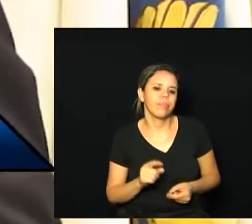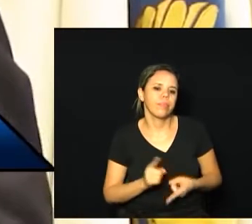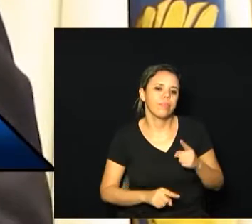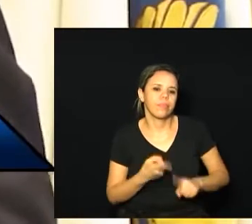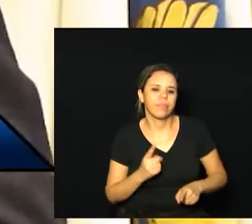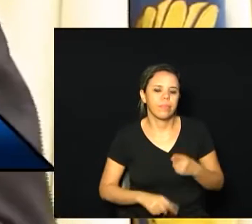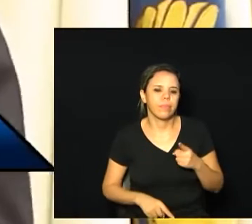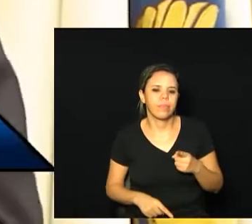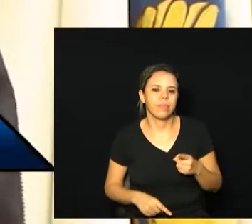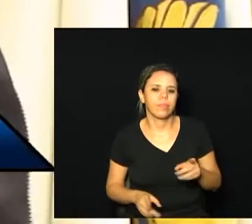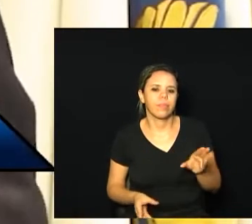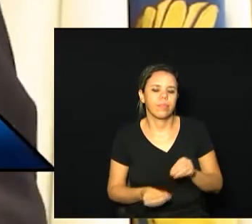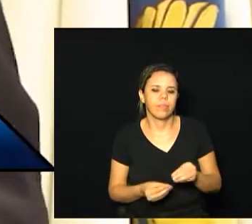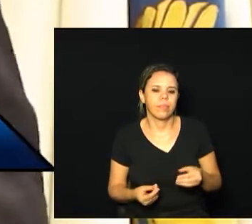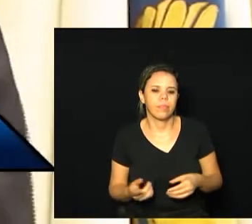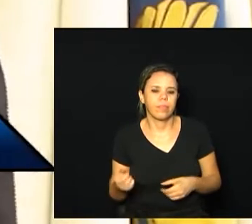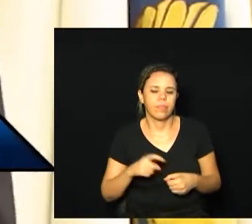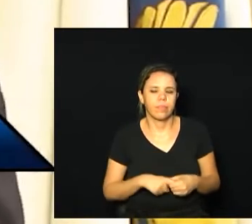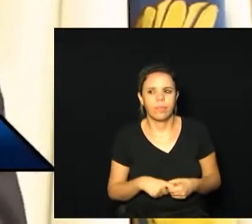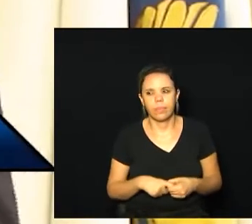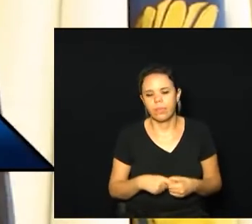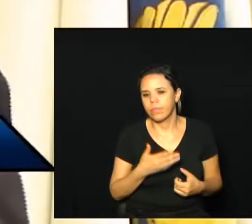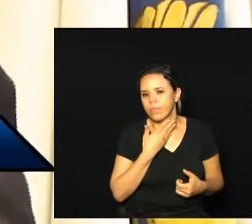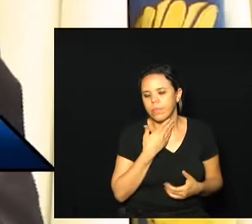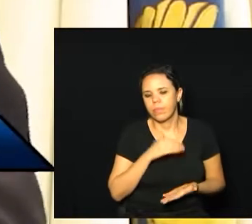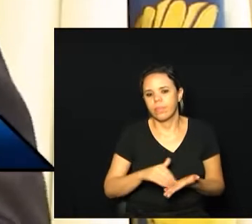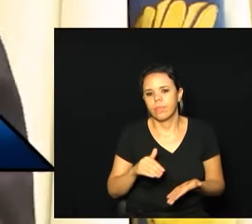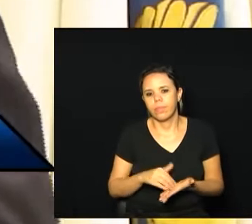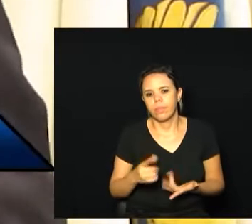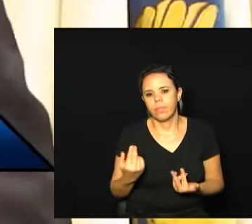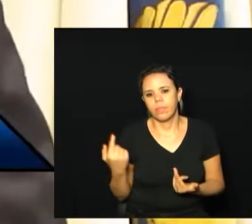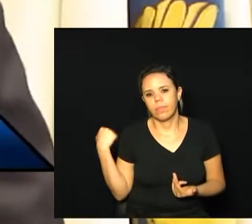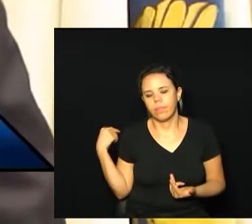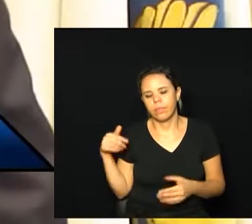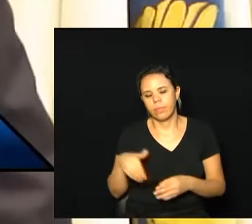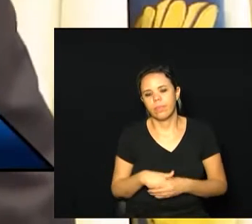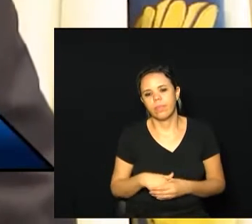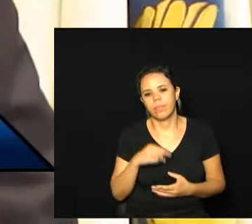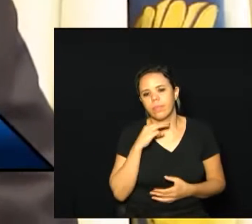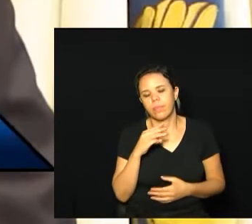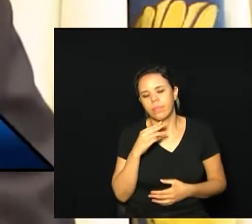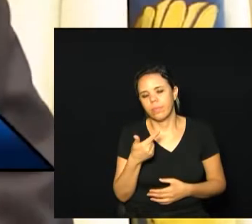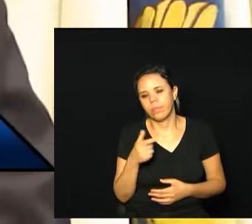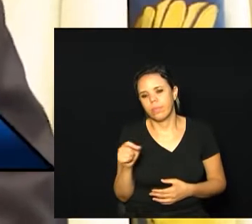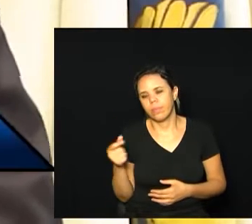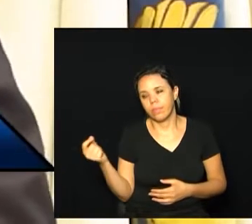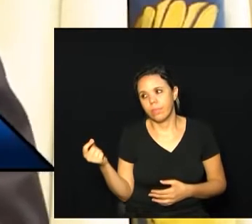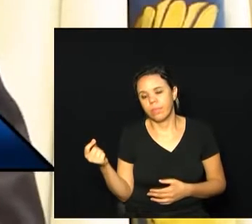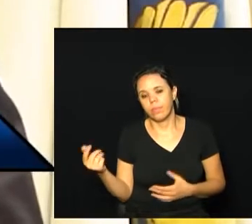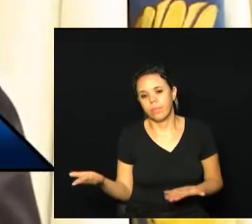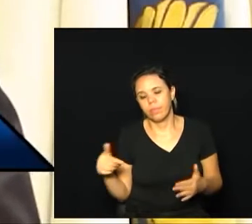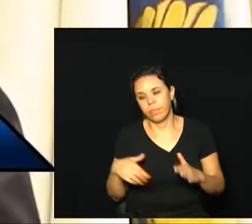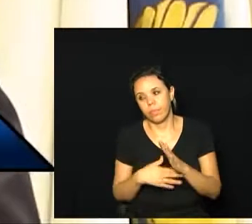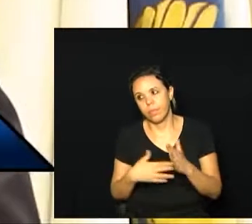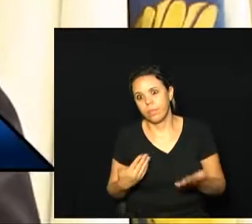esse acordo foi cumprido por ele. Nós estamos retornando à secretaria como era antigamente, que foi votada em março de 2020 nessa